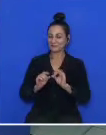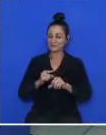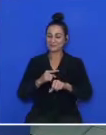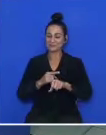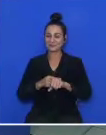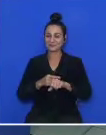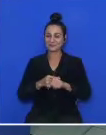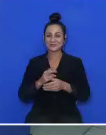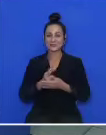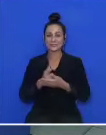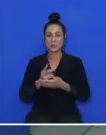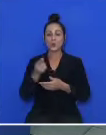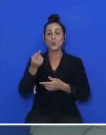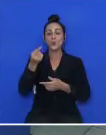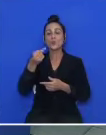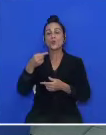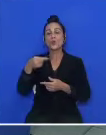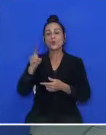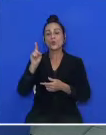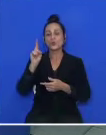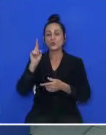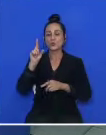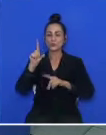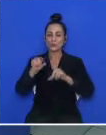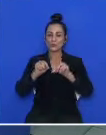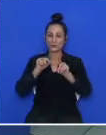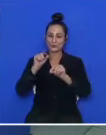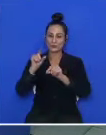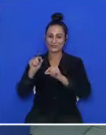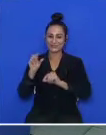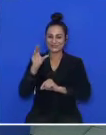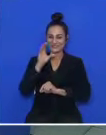Em seguida, o último sorteio deste sábado.